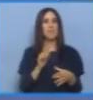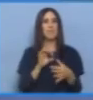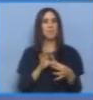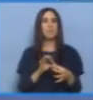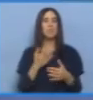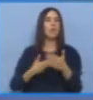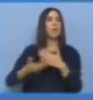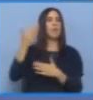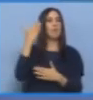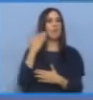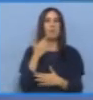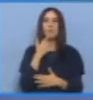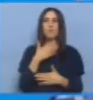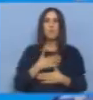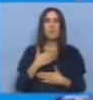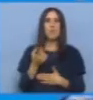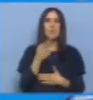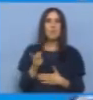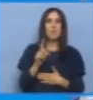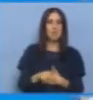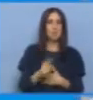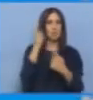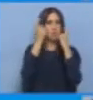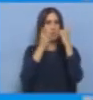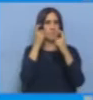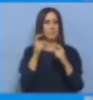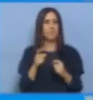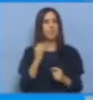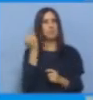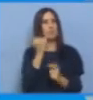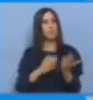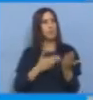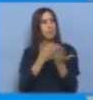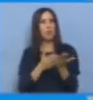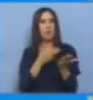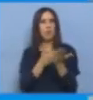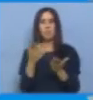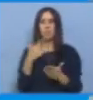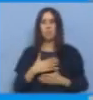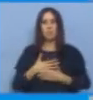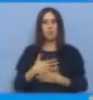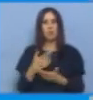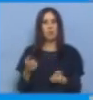muito tempo. Já tivemos algumas propostas concretas para as entidades, para apoiar neste regresso dos voluntários.